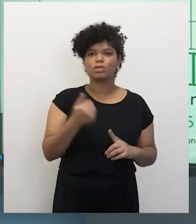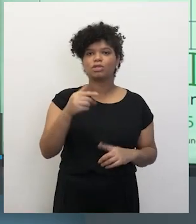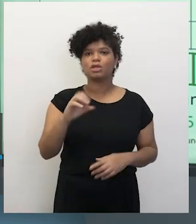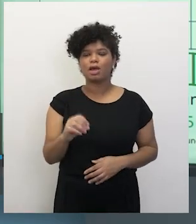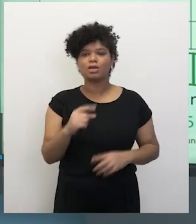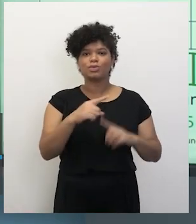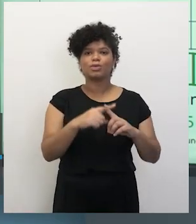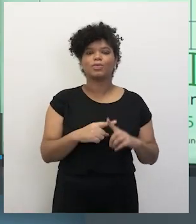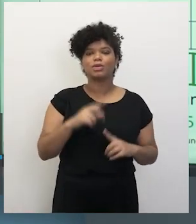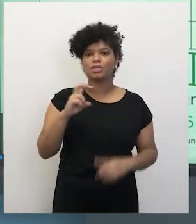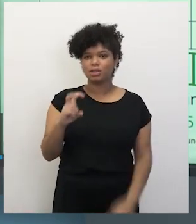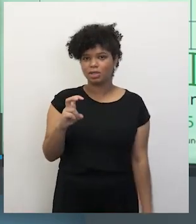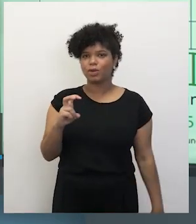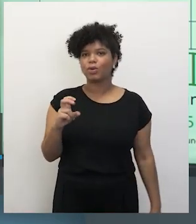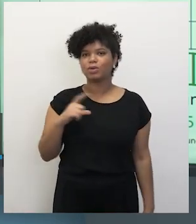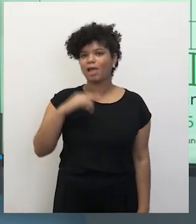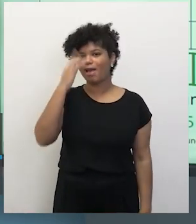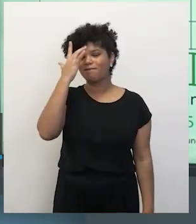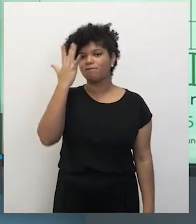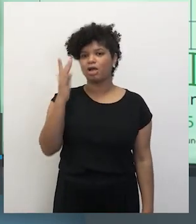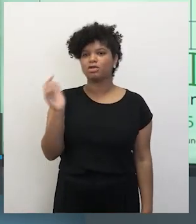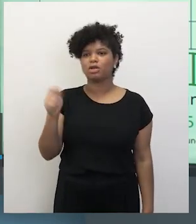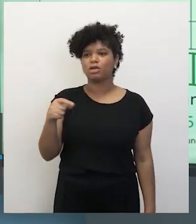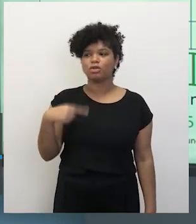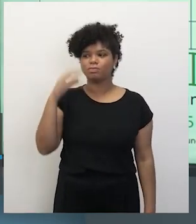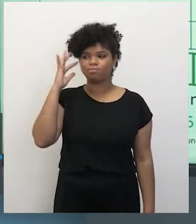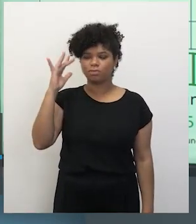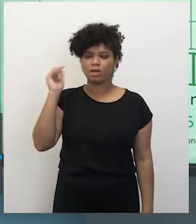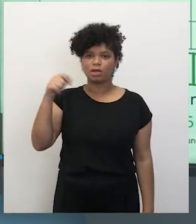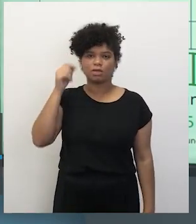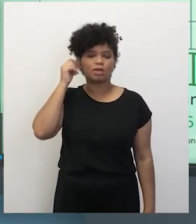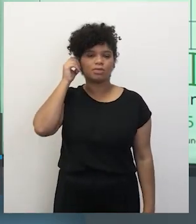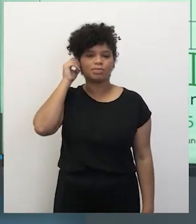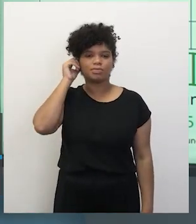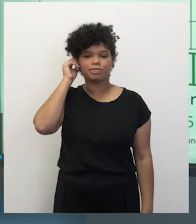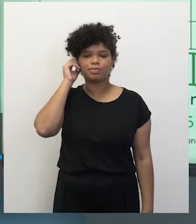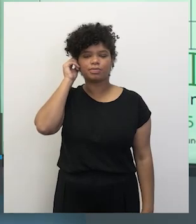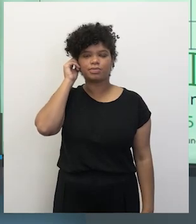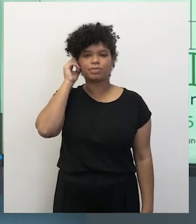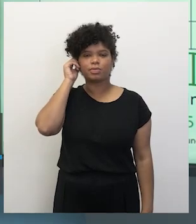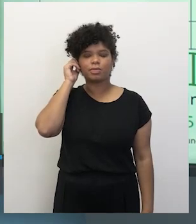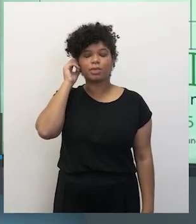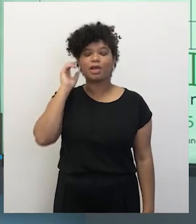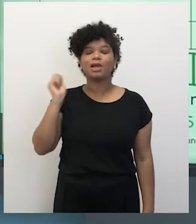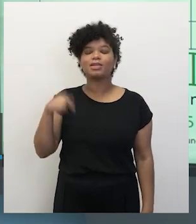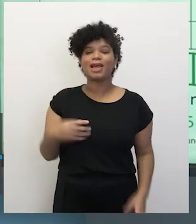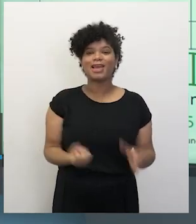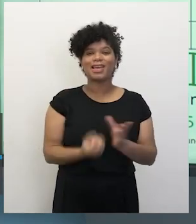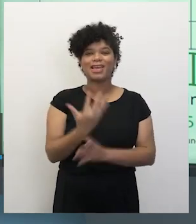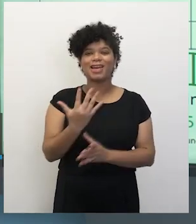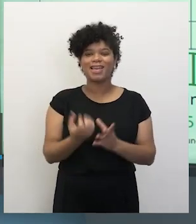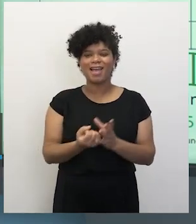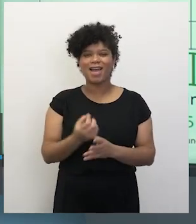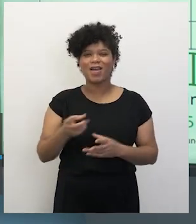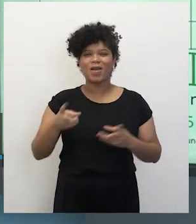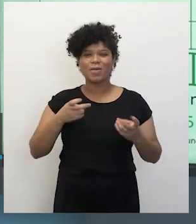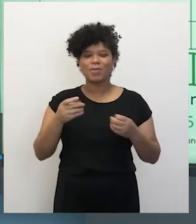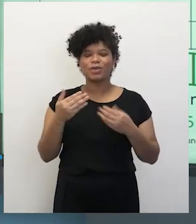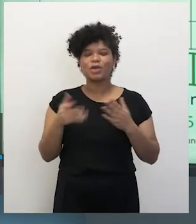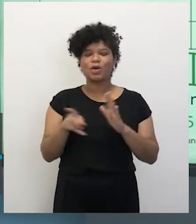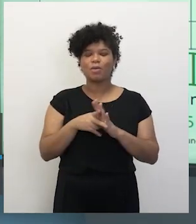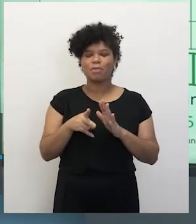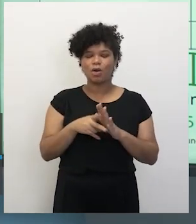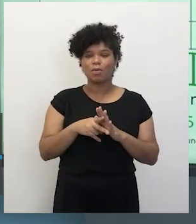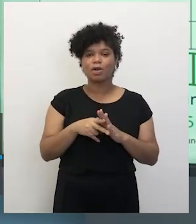fáceis de trabalhar, como a gente bem sabe. Tudo bem? Então essa é a ideia, né? Criar, né, dar o sentido algébrico aí